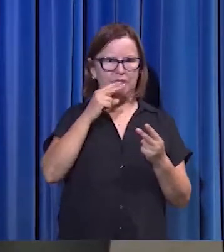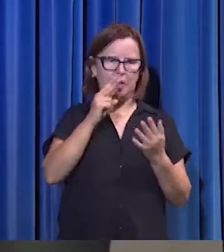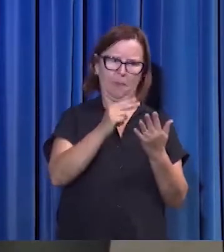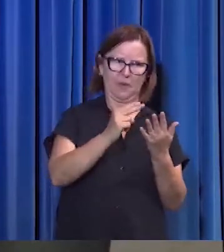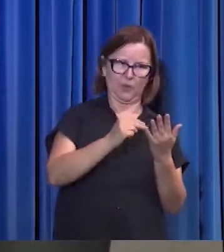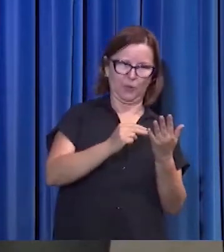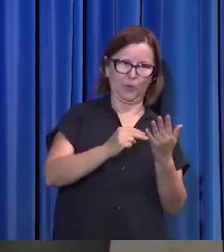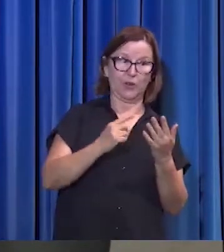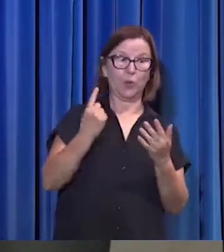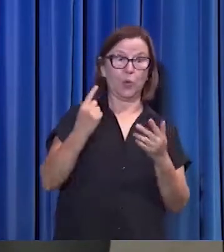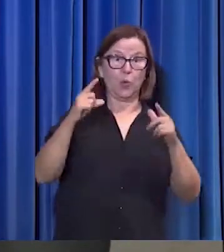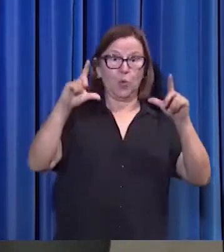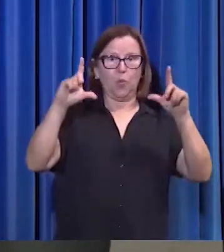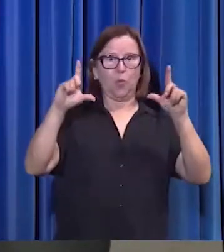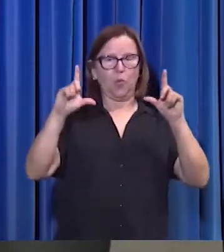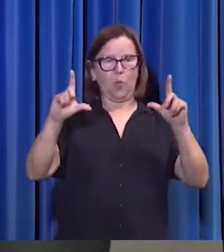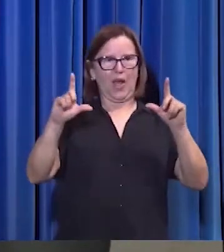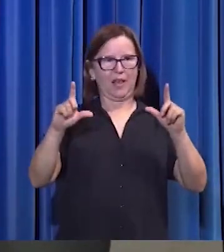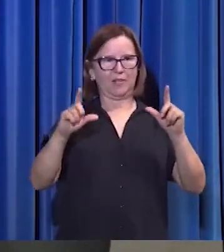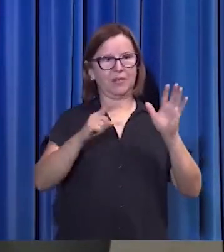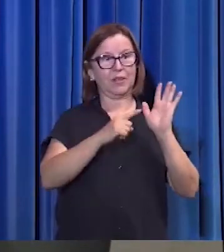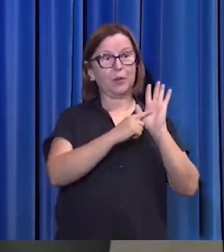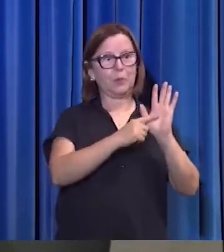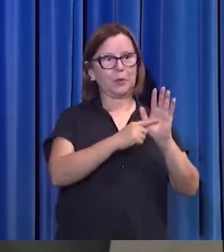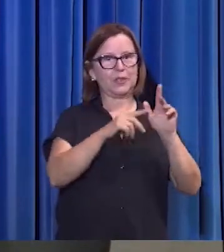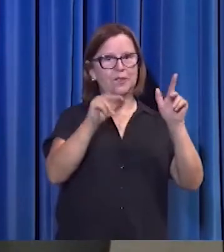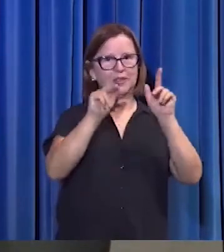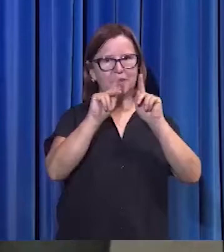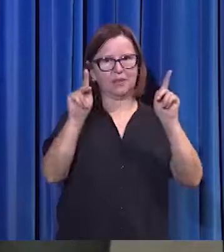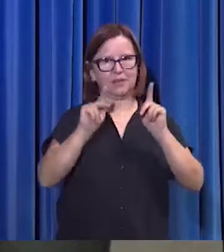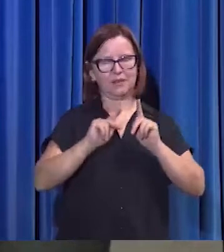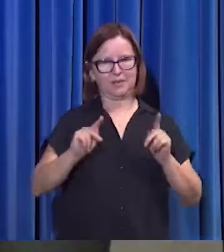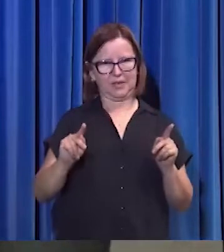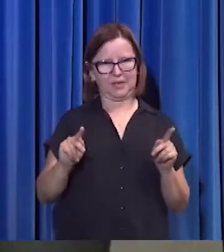temática fosse a paz.